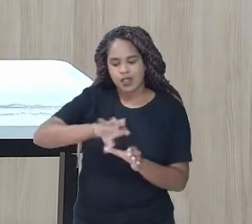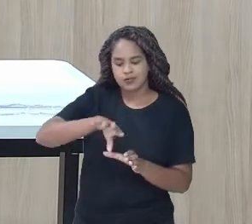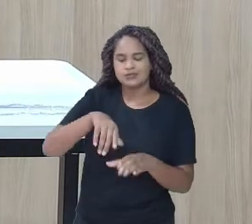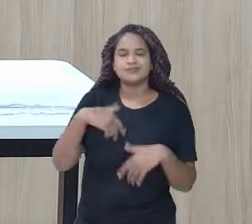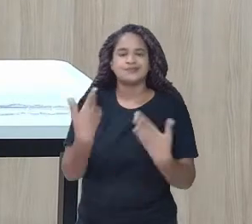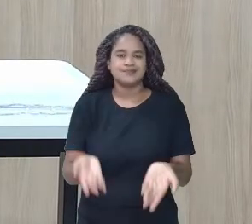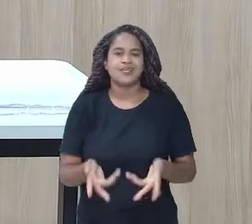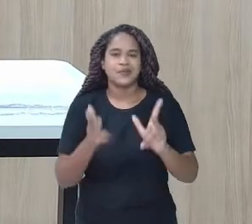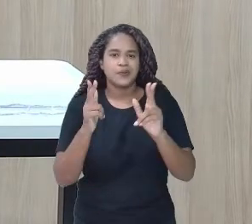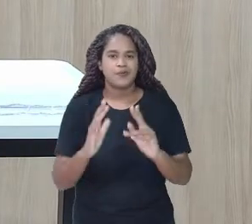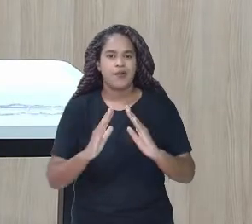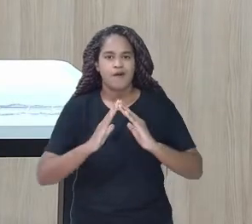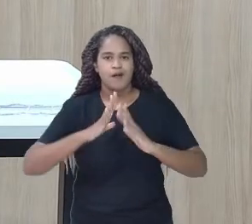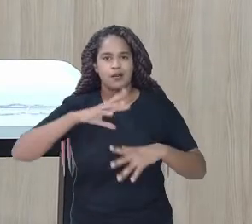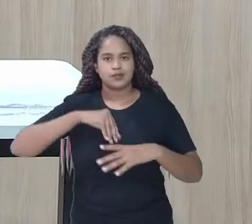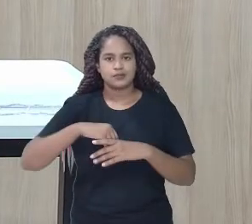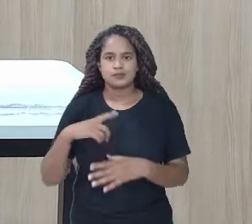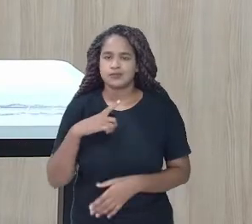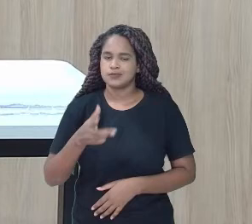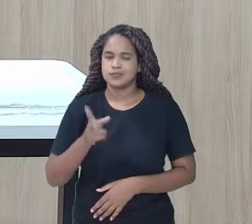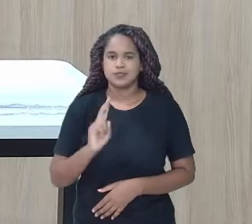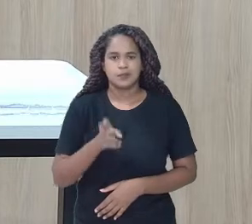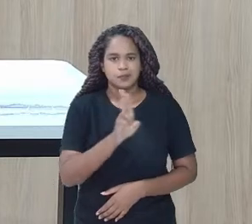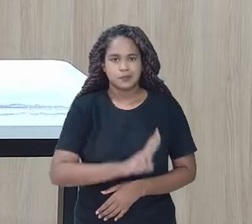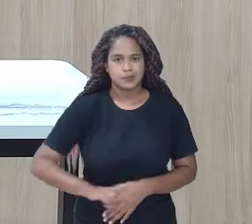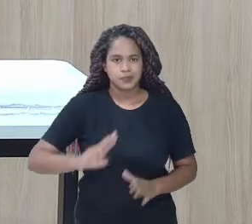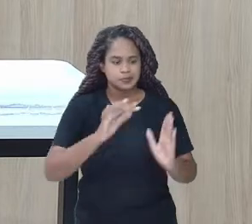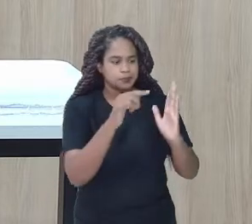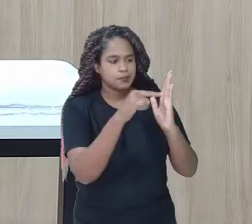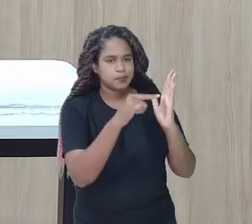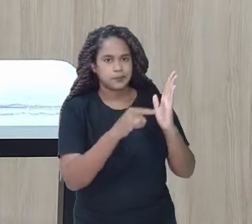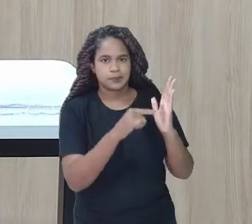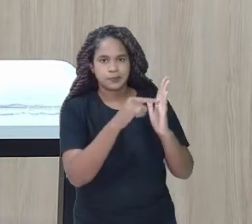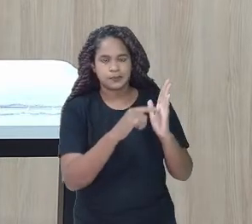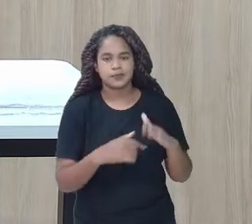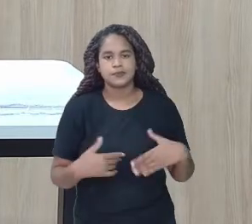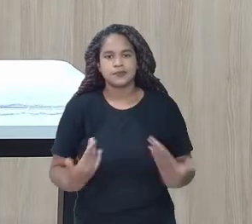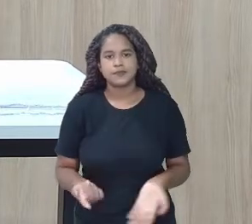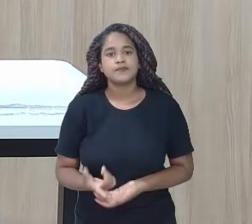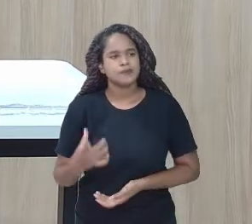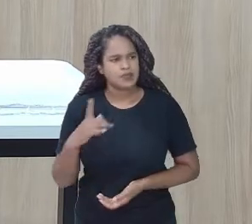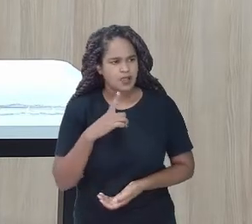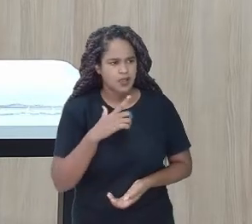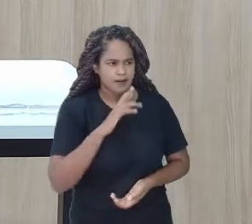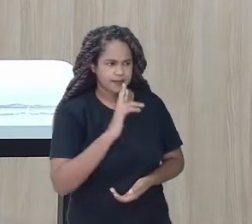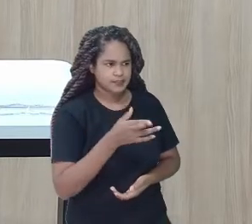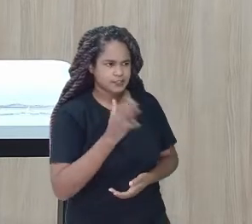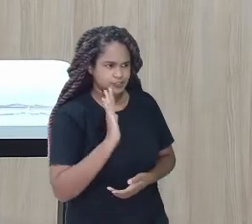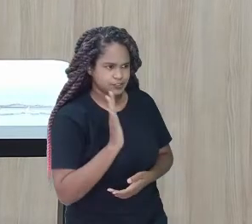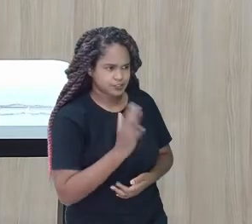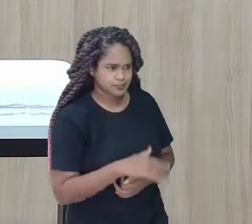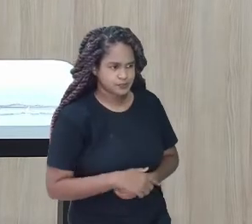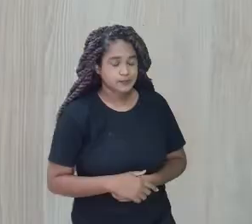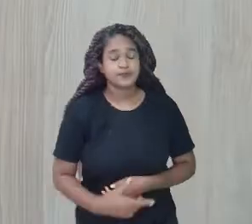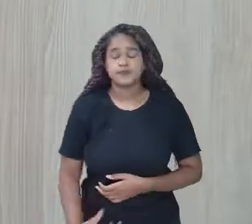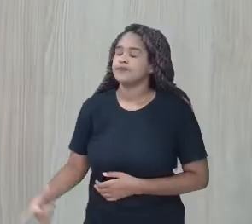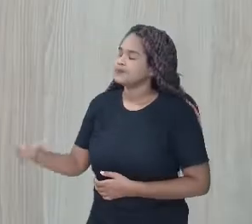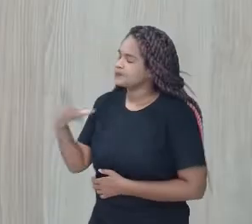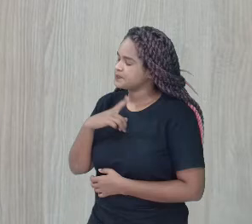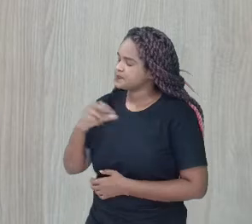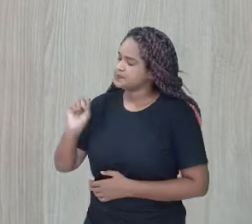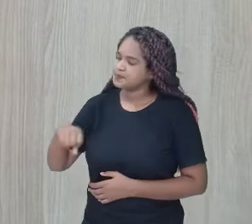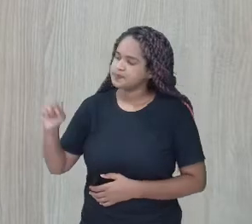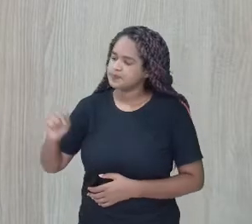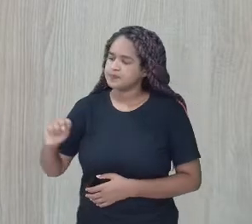residência, diariamente, vocês usam o interruptor. E aí, professora Isabel, já temos alguma resposta aí? Temos sim,